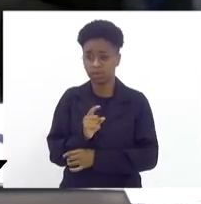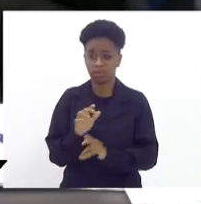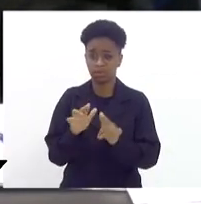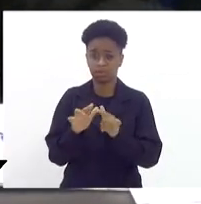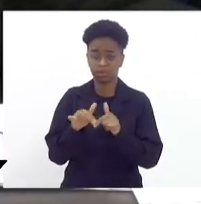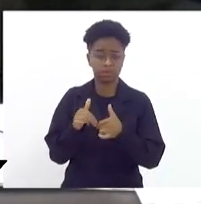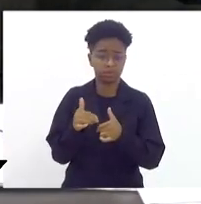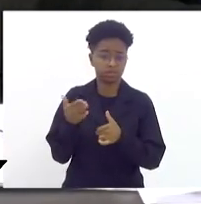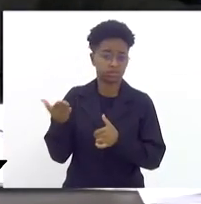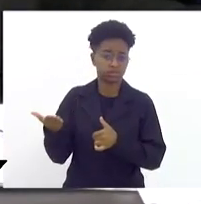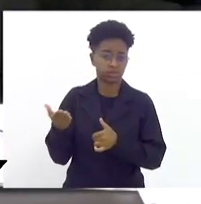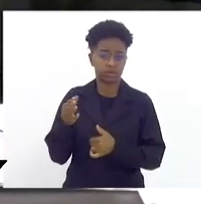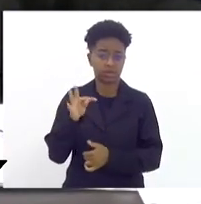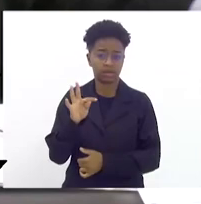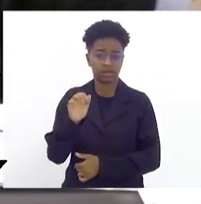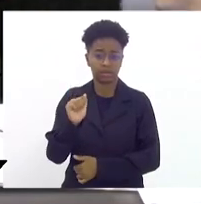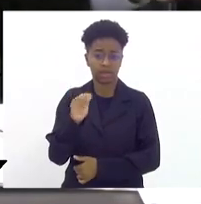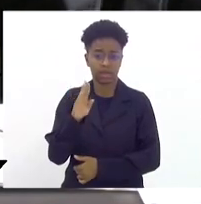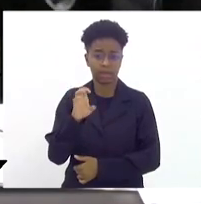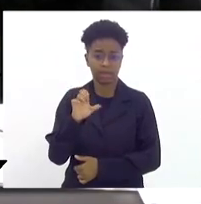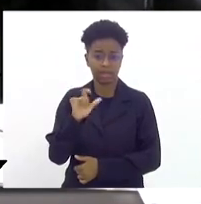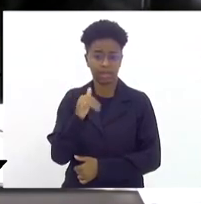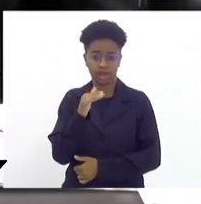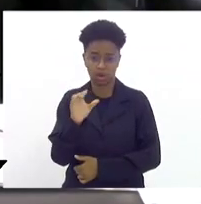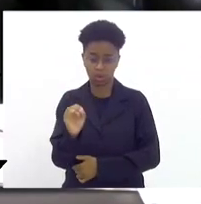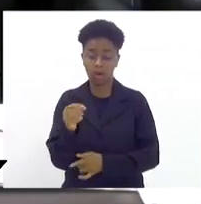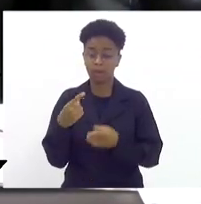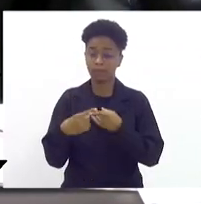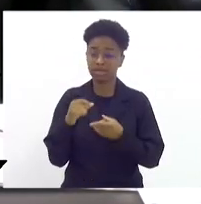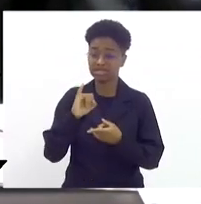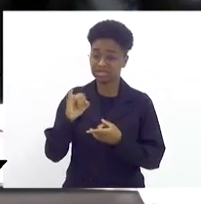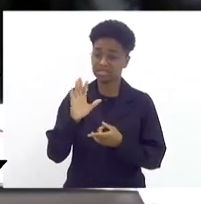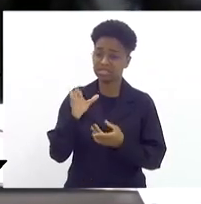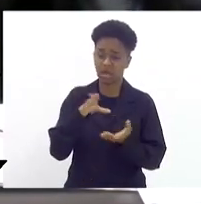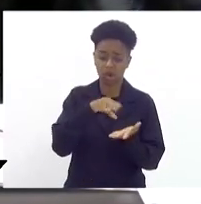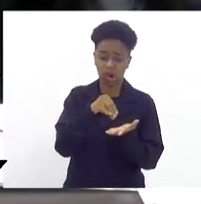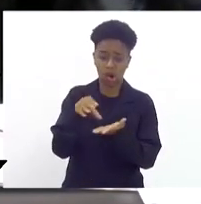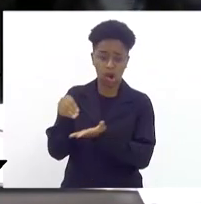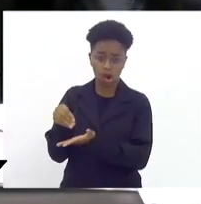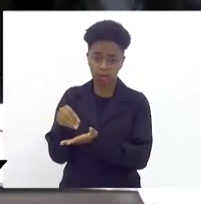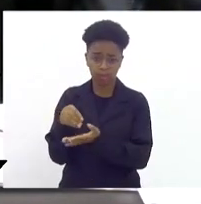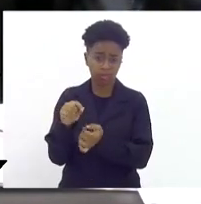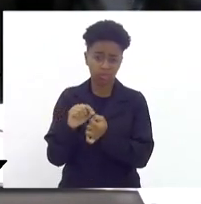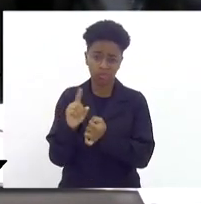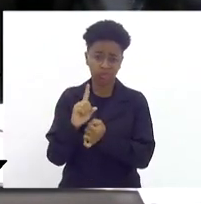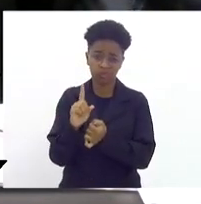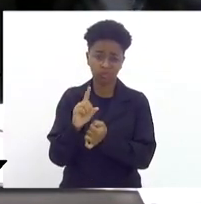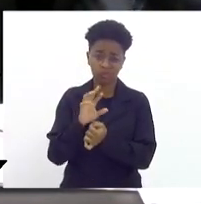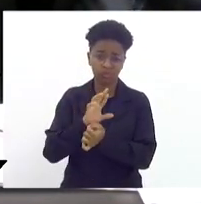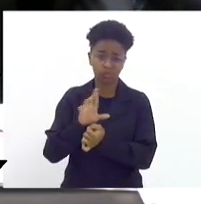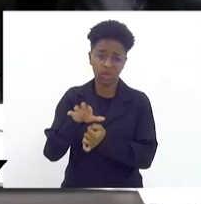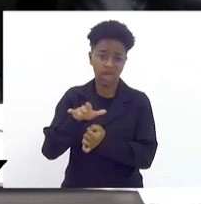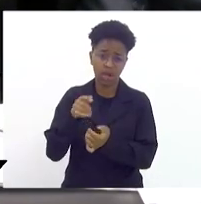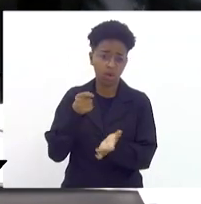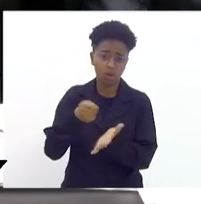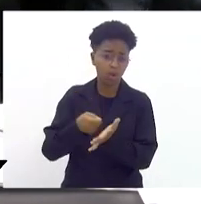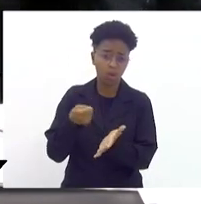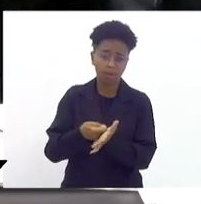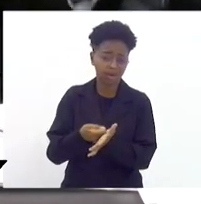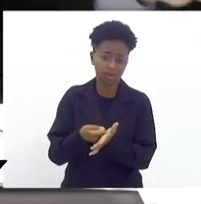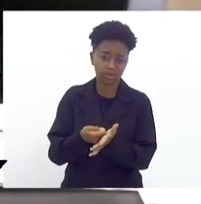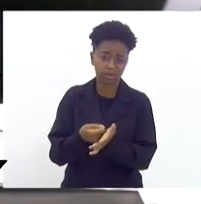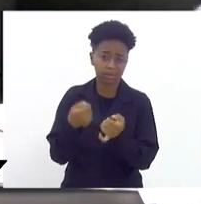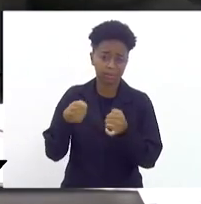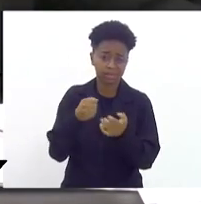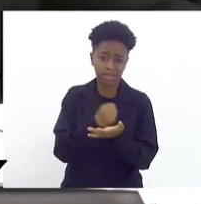nota. Quando eles já possuem as cópias, já não é feita a exigência do